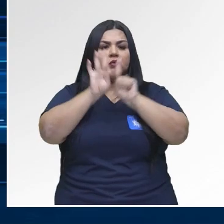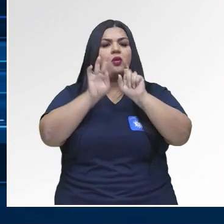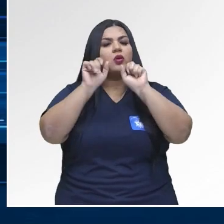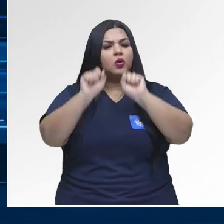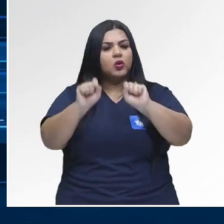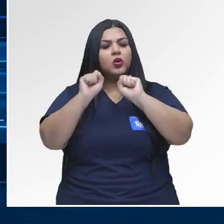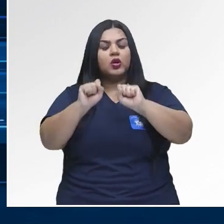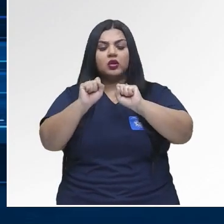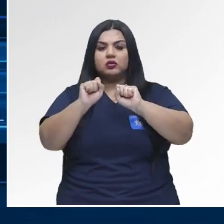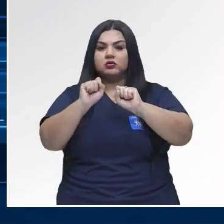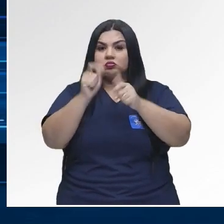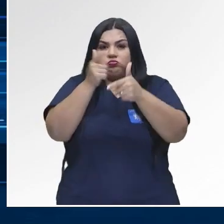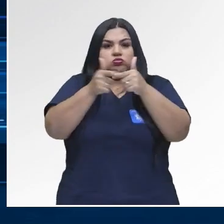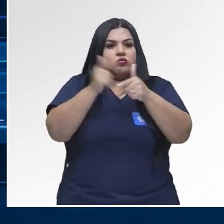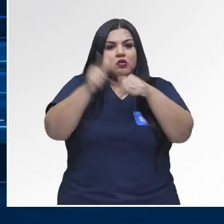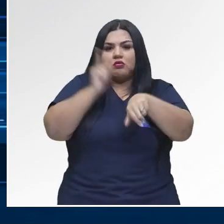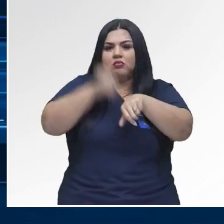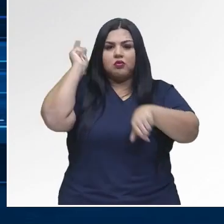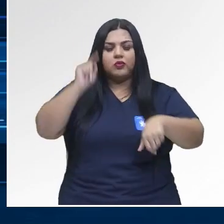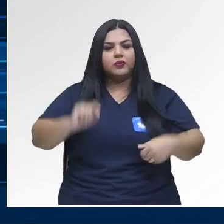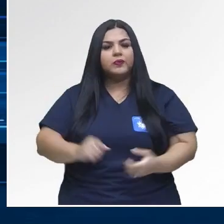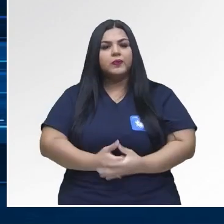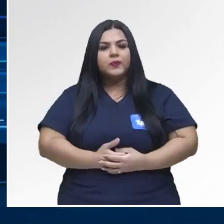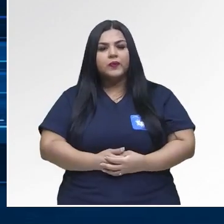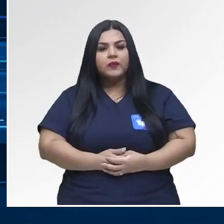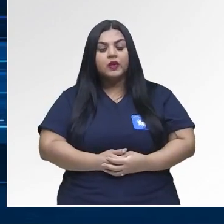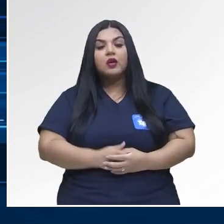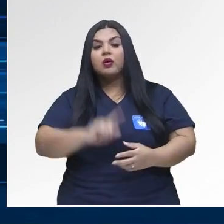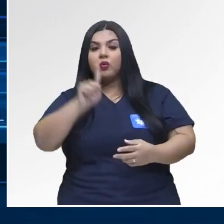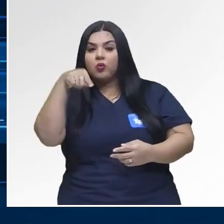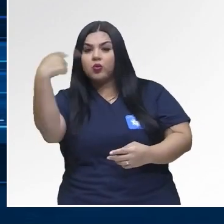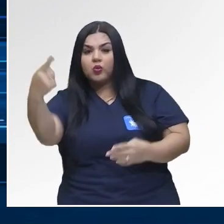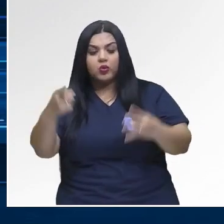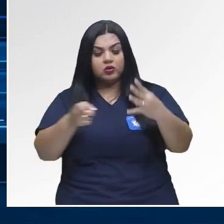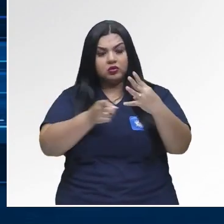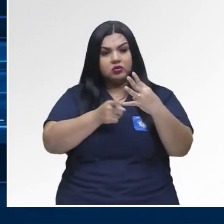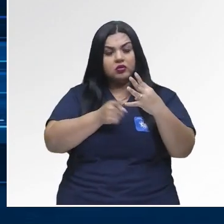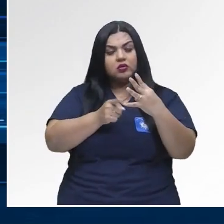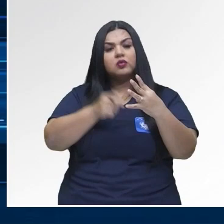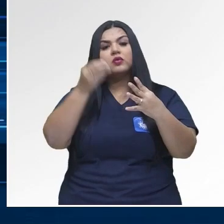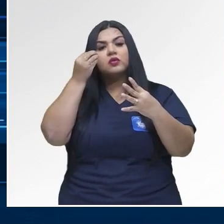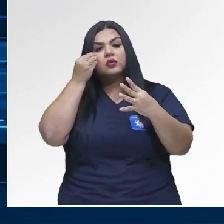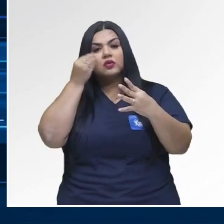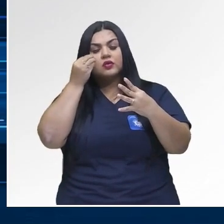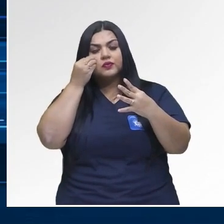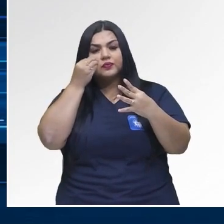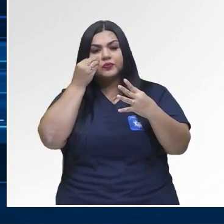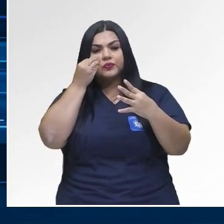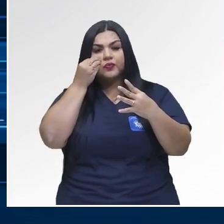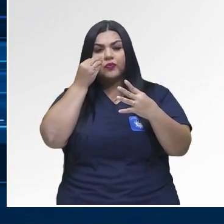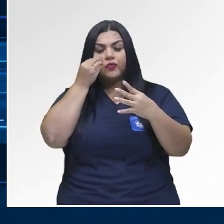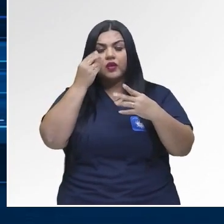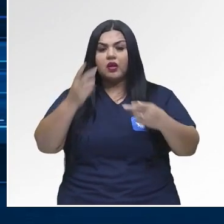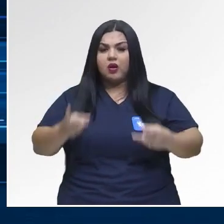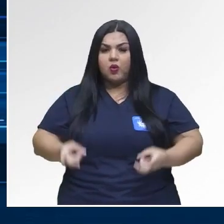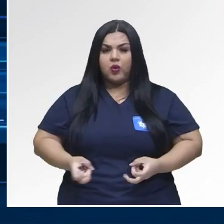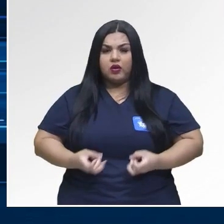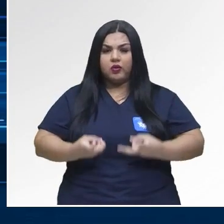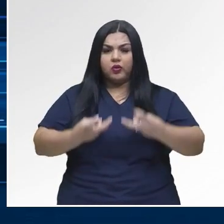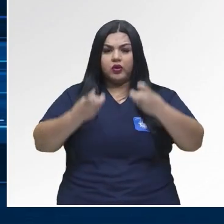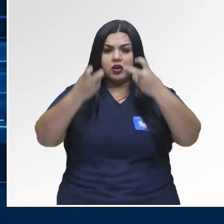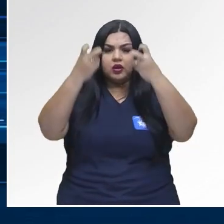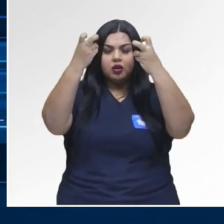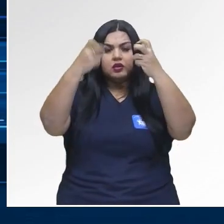apresentar ataques asmáticos, tá bom? A próxima doença que nós vamos observar é o câncer de pulmão. O câncer